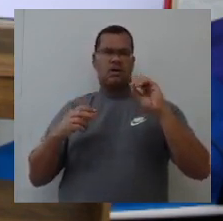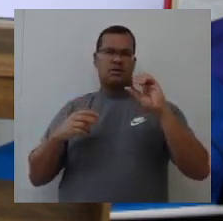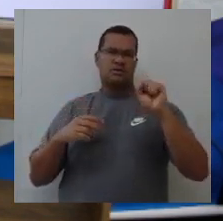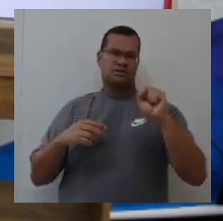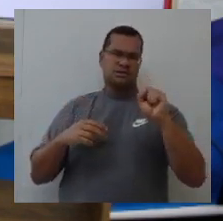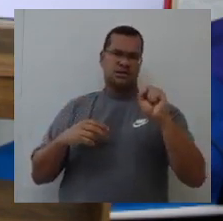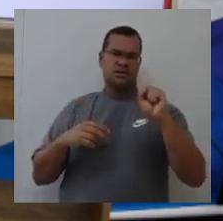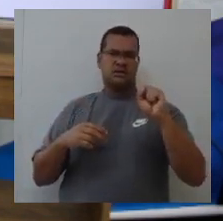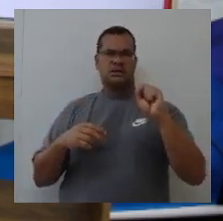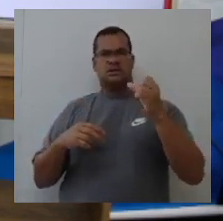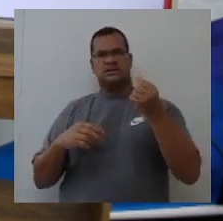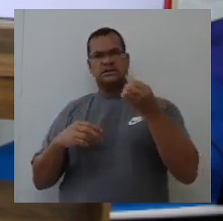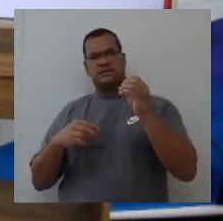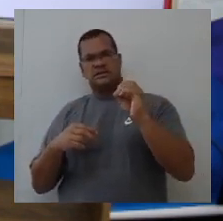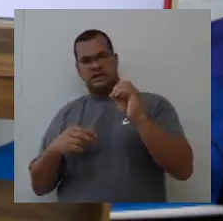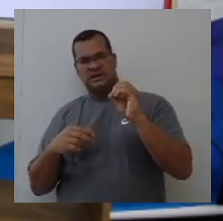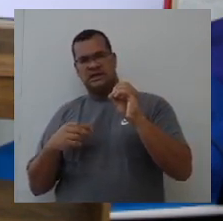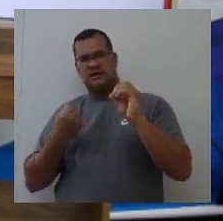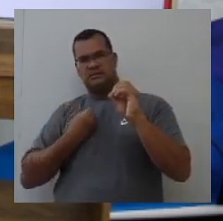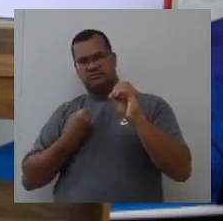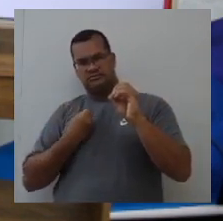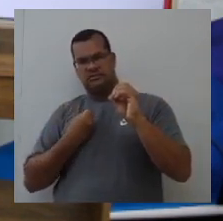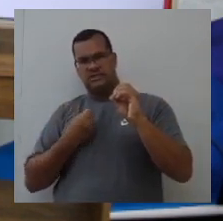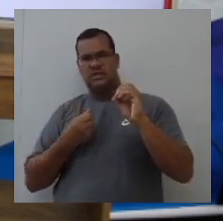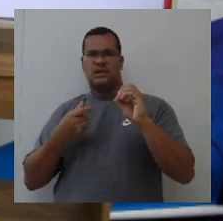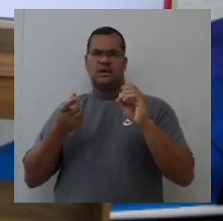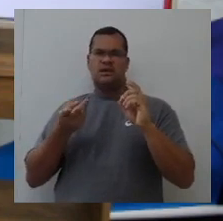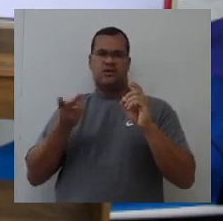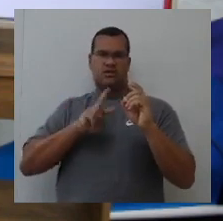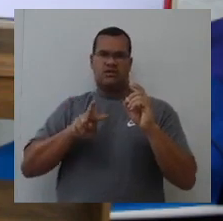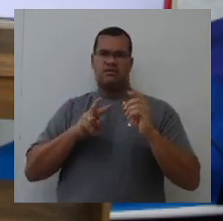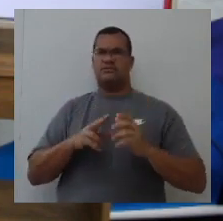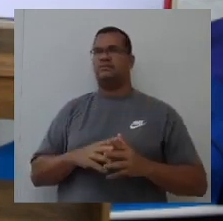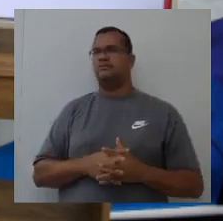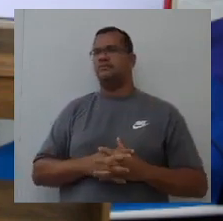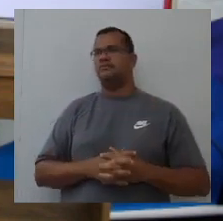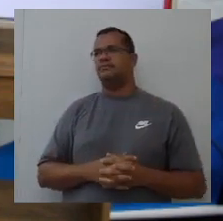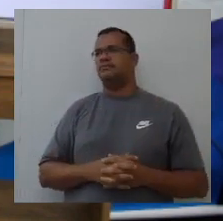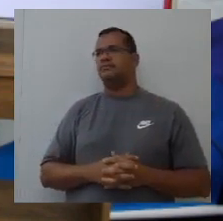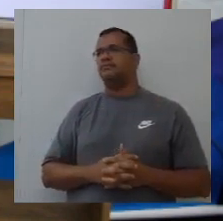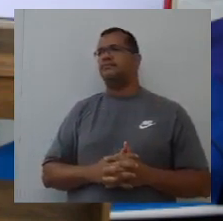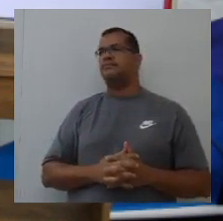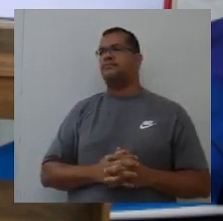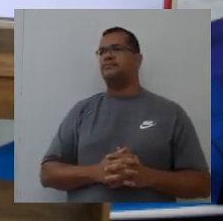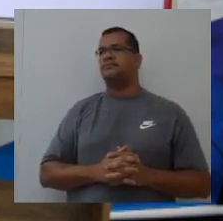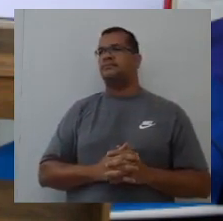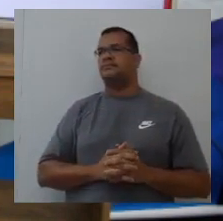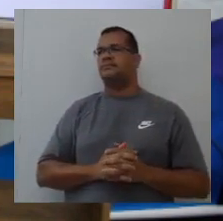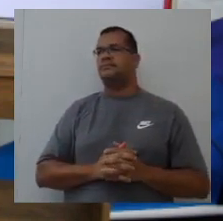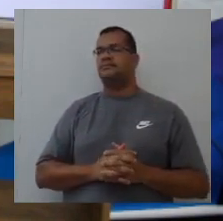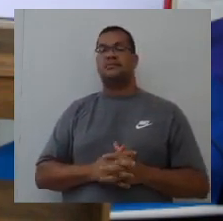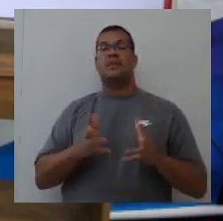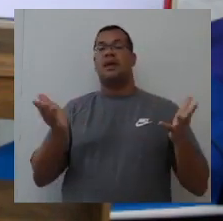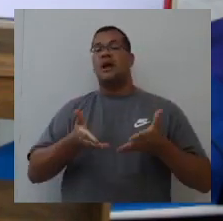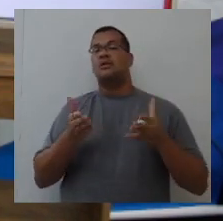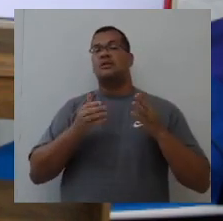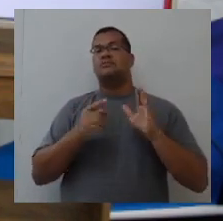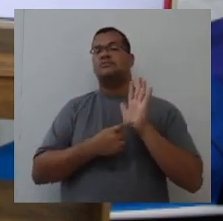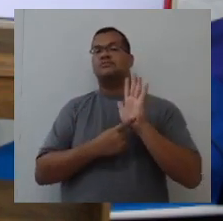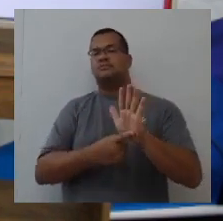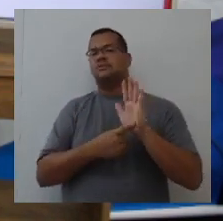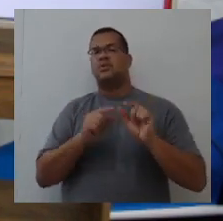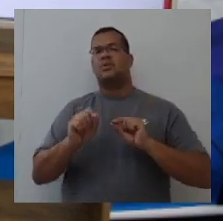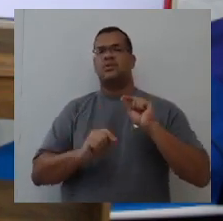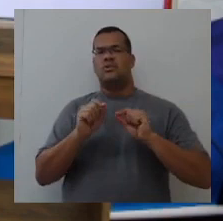cosseno de 30 igual ao seno de 60, tá certo? Vamos comigo aqui, ó. Agora eu vou apresentar para